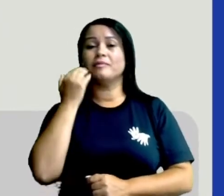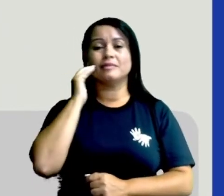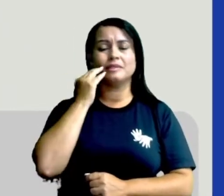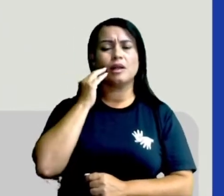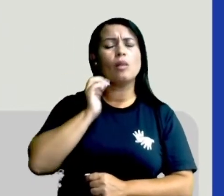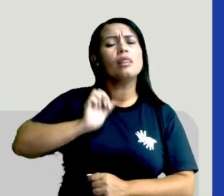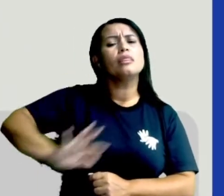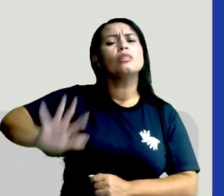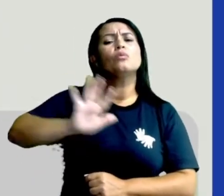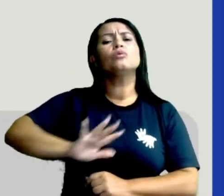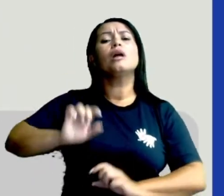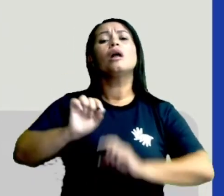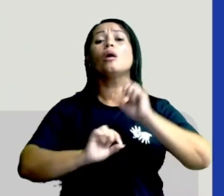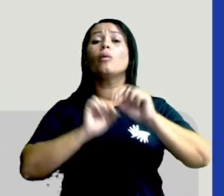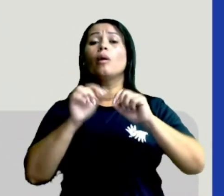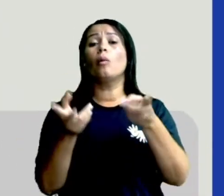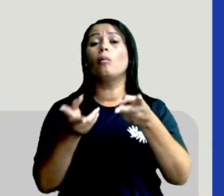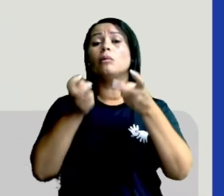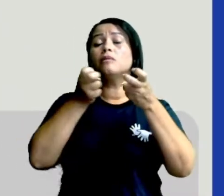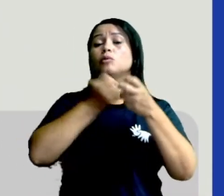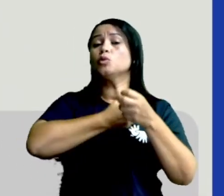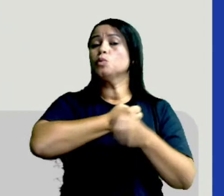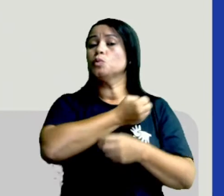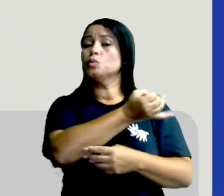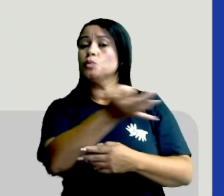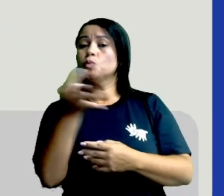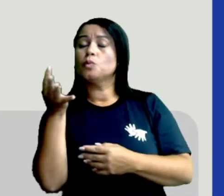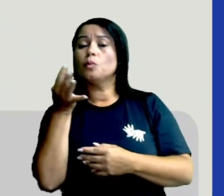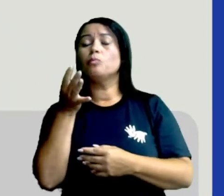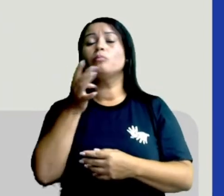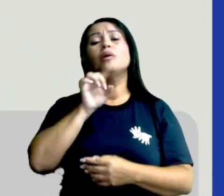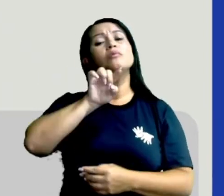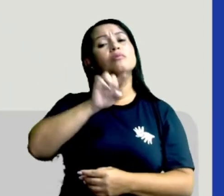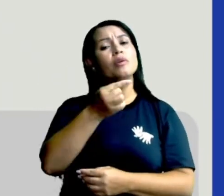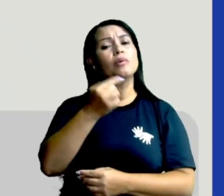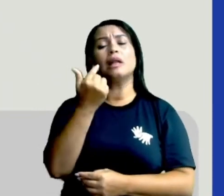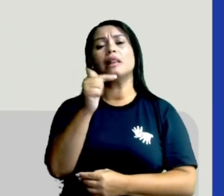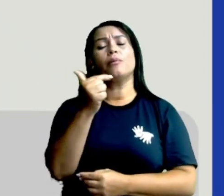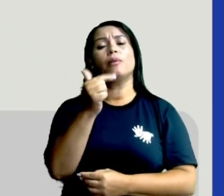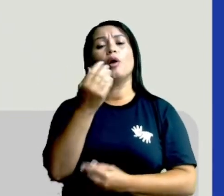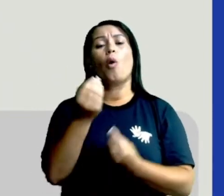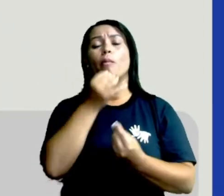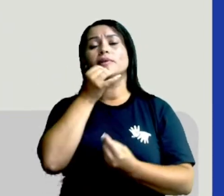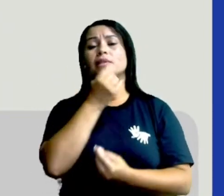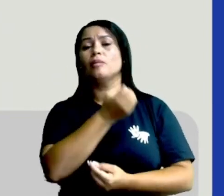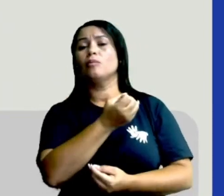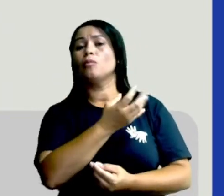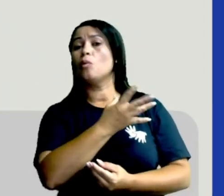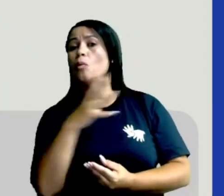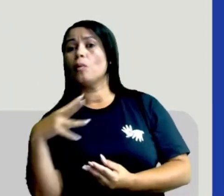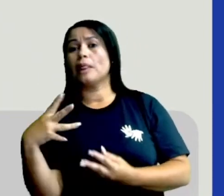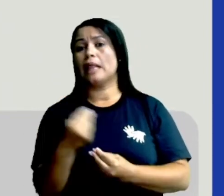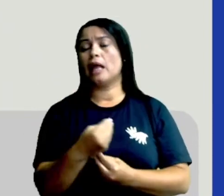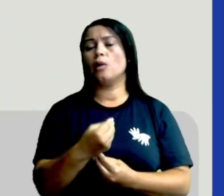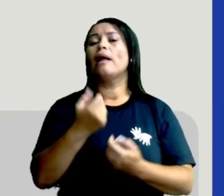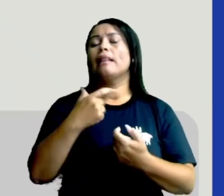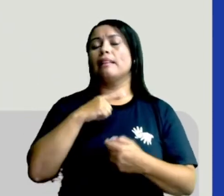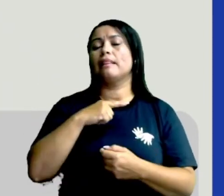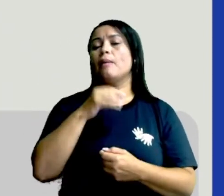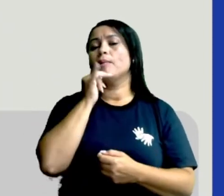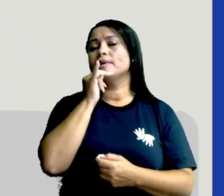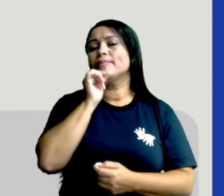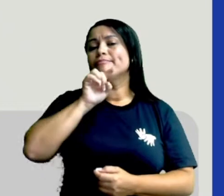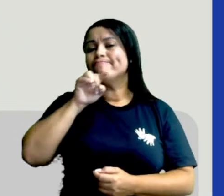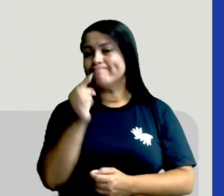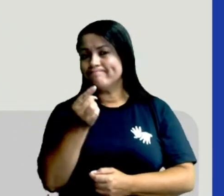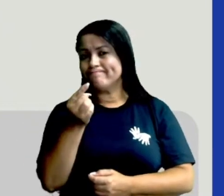Em modo geral, observamos que os números decimais não são inteiros, pois eles representam quantidades